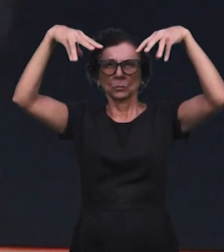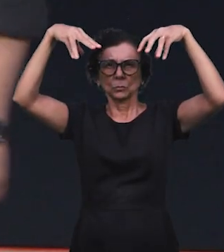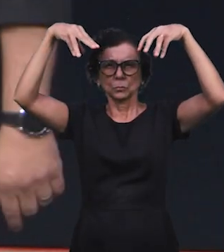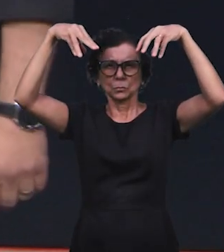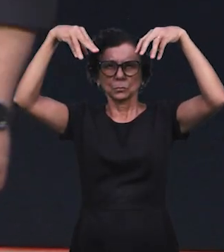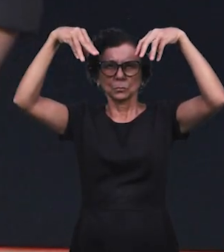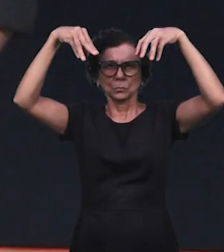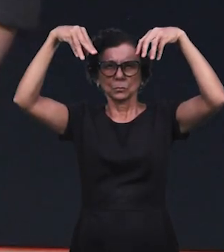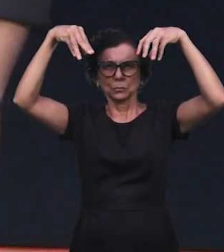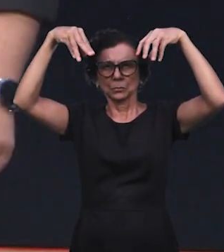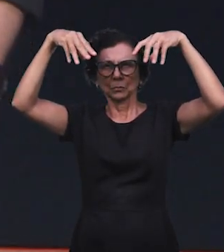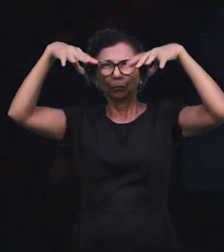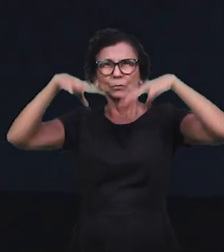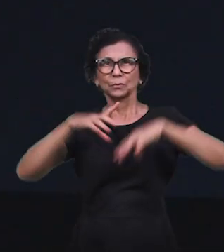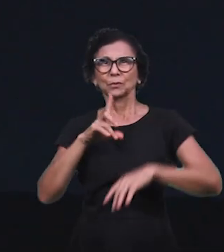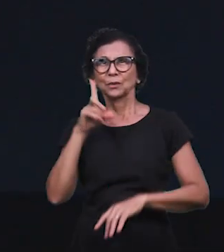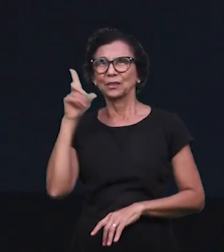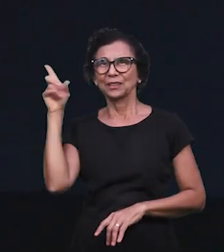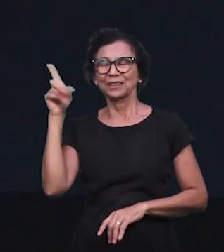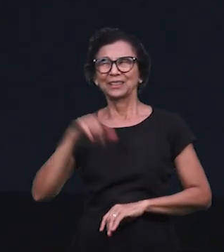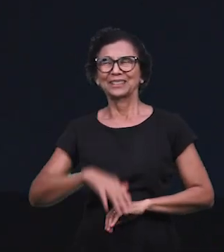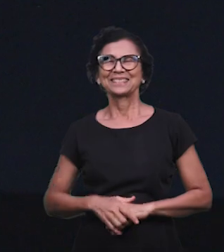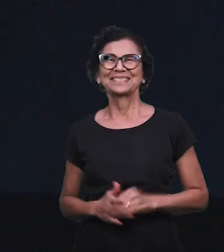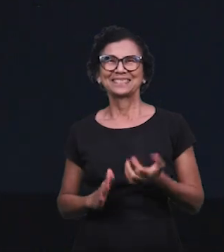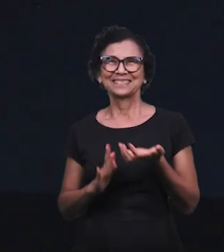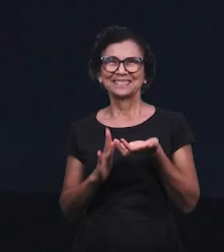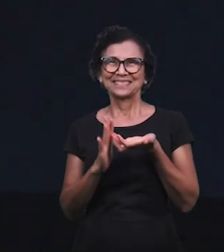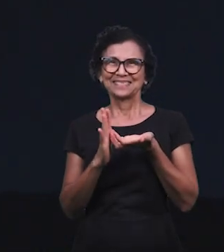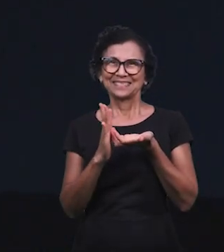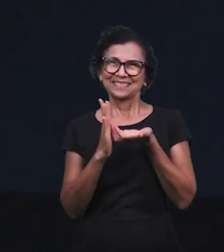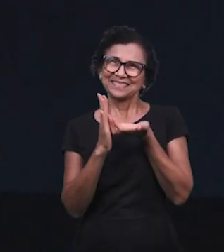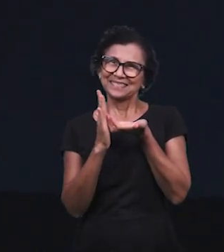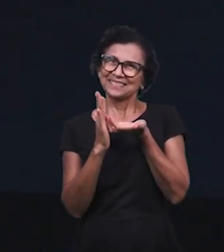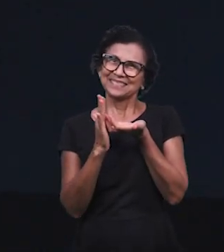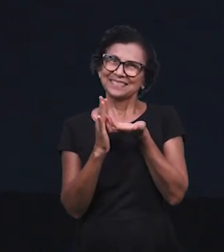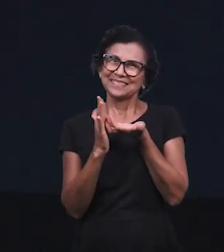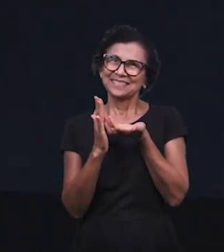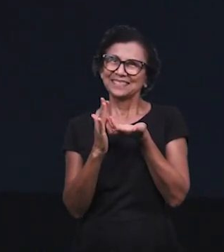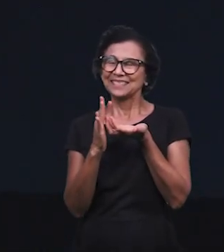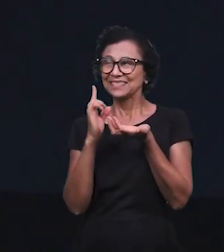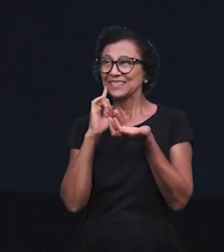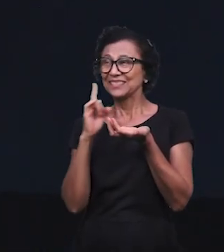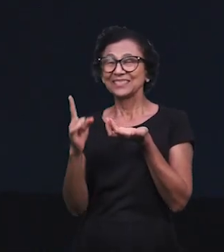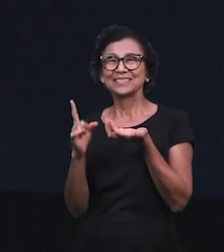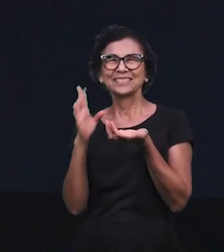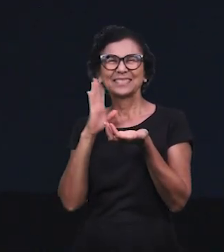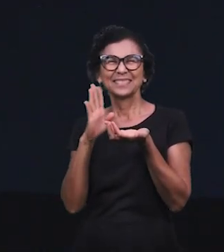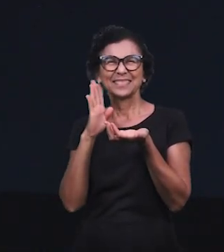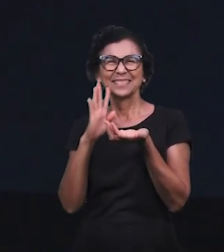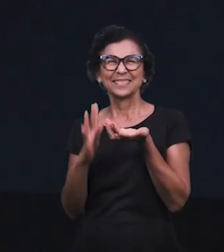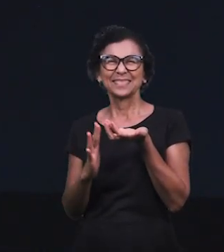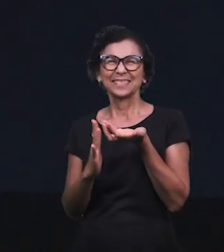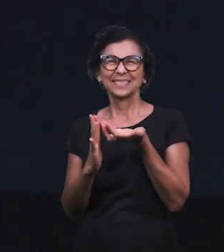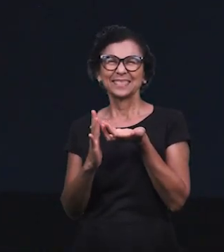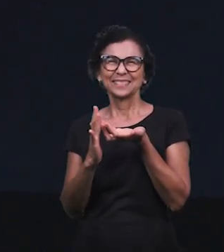aquela ali acesa algum tempo. Viu lá, Cecília? Ó, eles usavam assim, ó, no rosto, tá vendo? Te iluminava